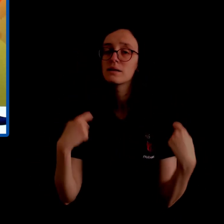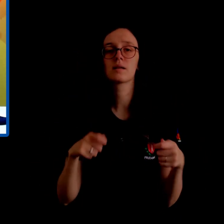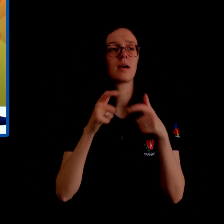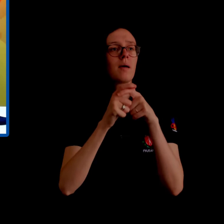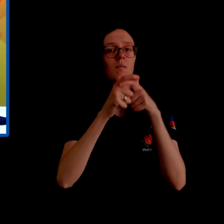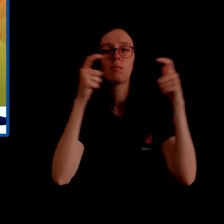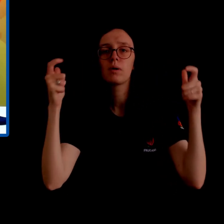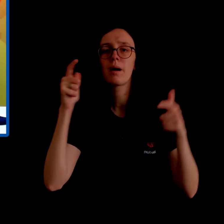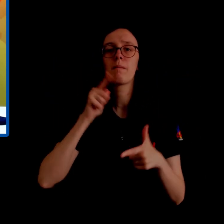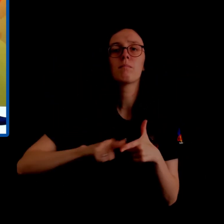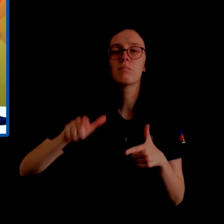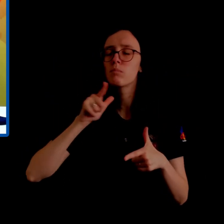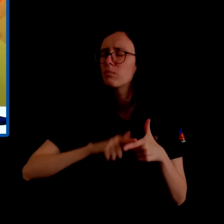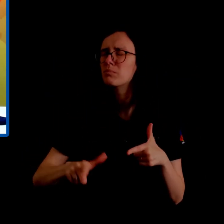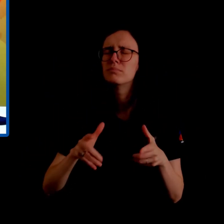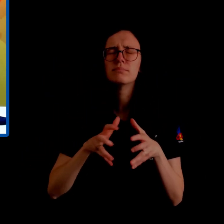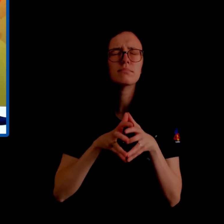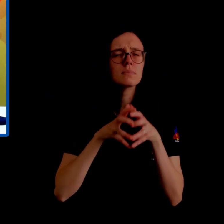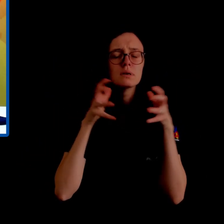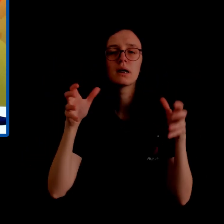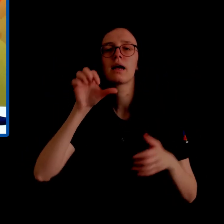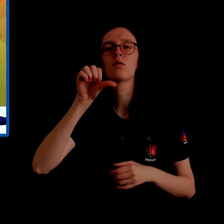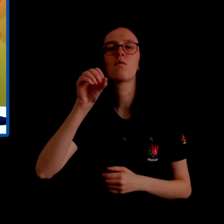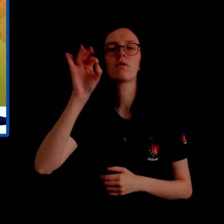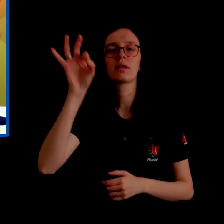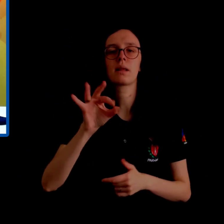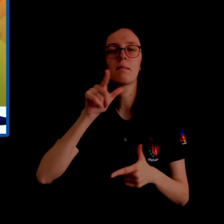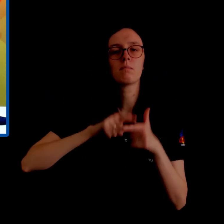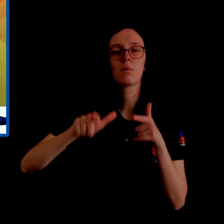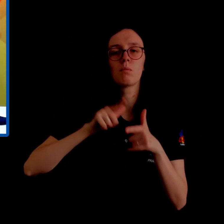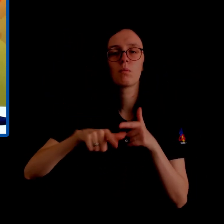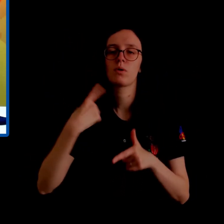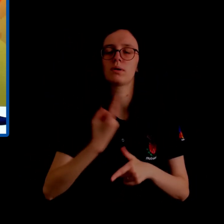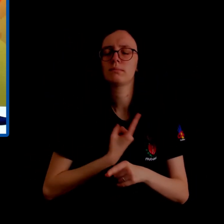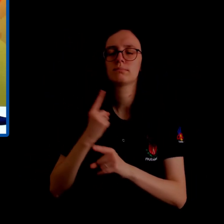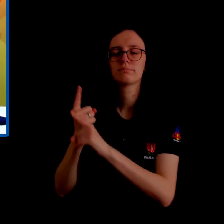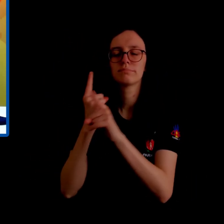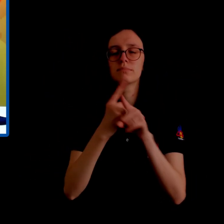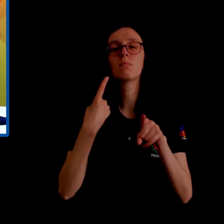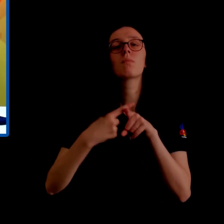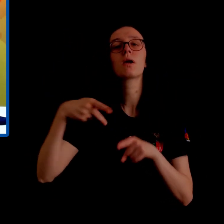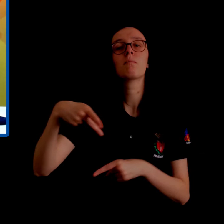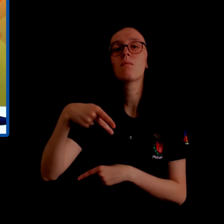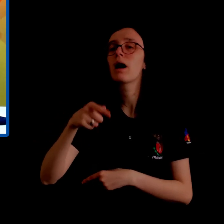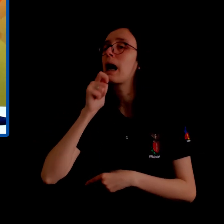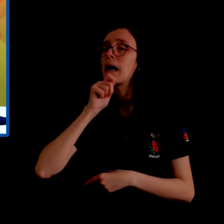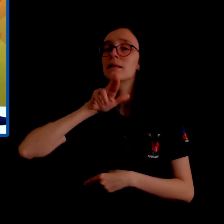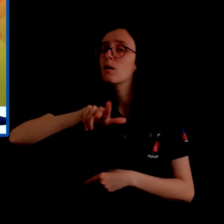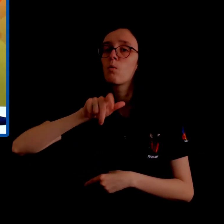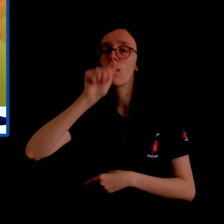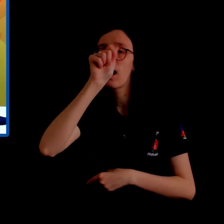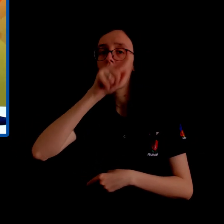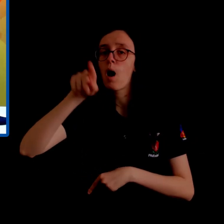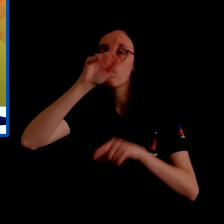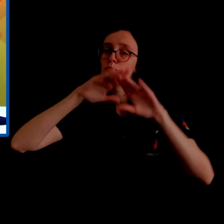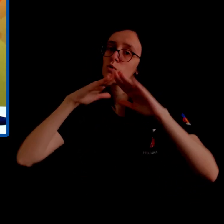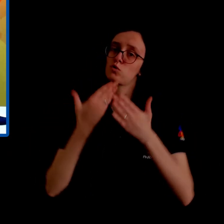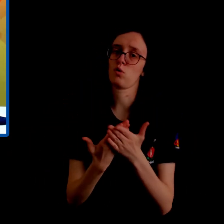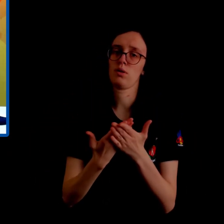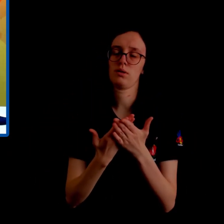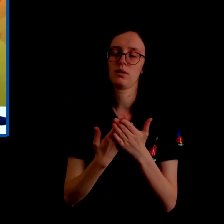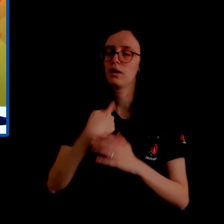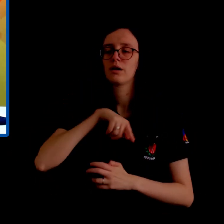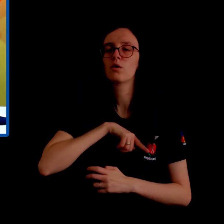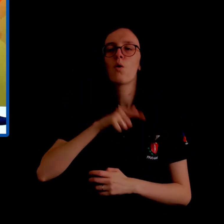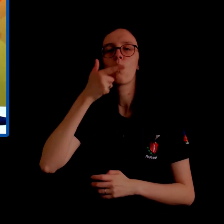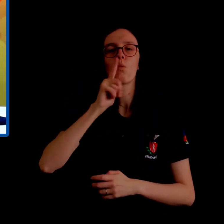dos problemas, 90% dos problemas que a gente encontra é porque o professor não está logado, né, Thiago? Exatamente. E aí a gente não